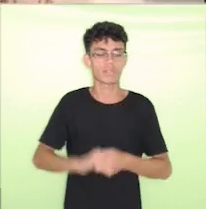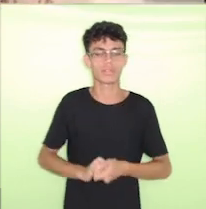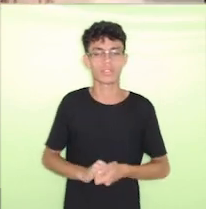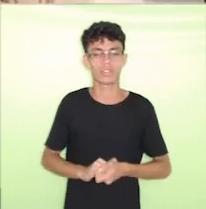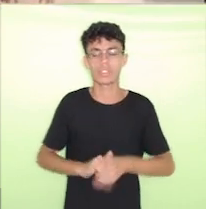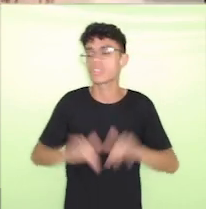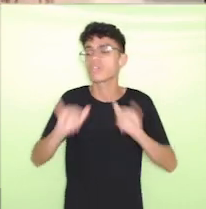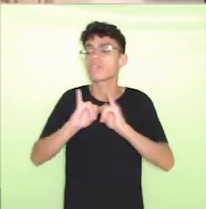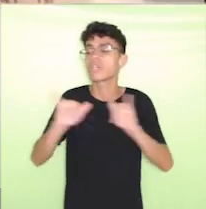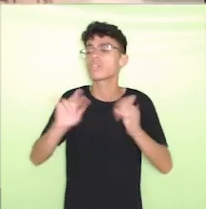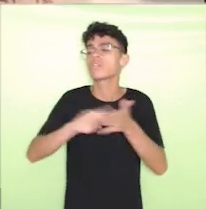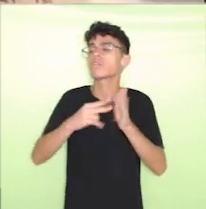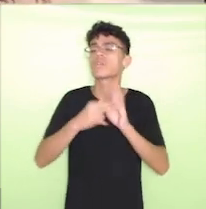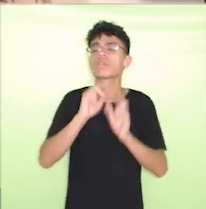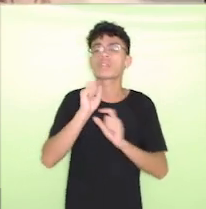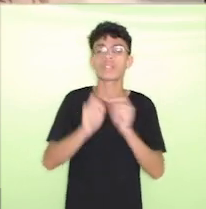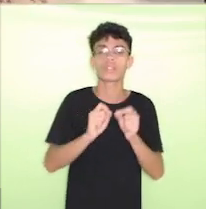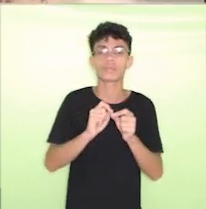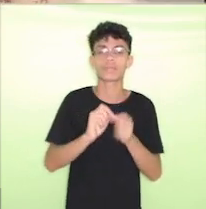você quer dizer com isso?